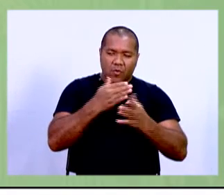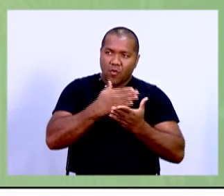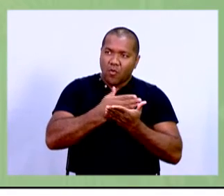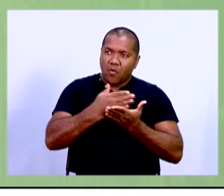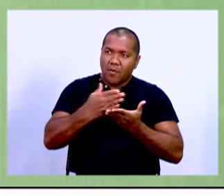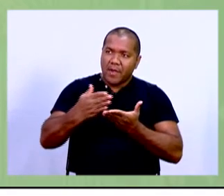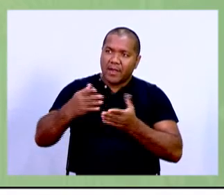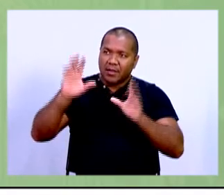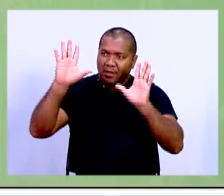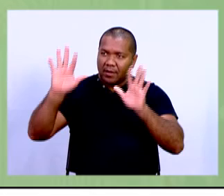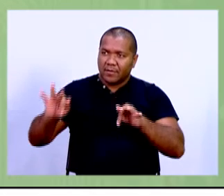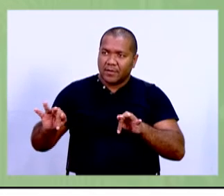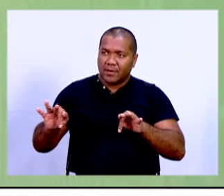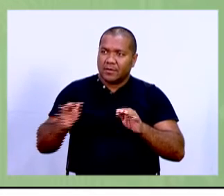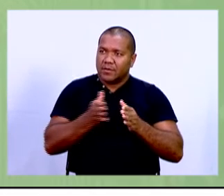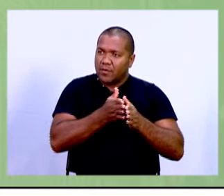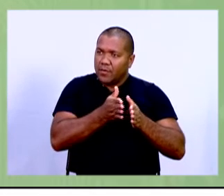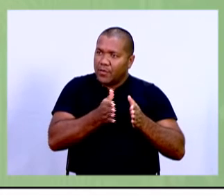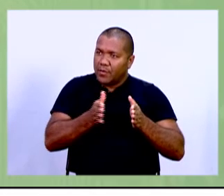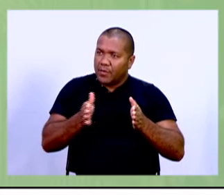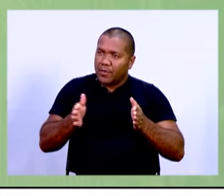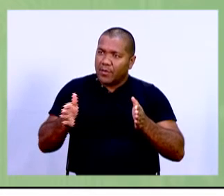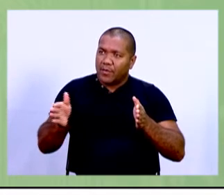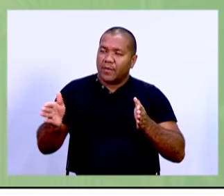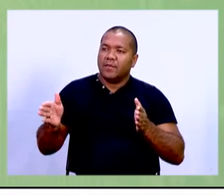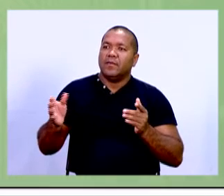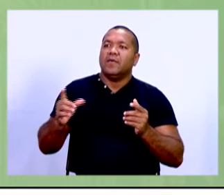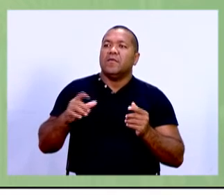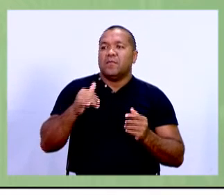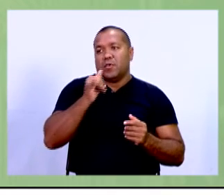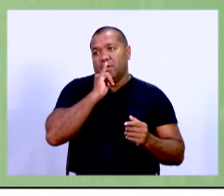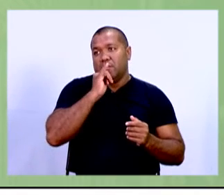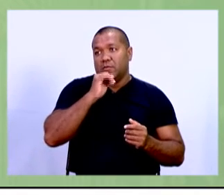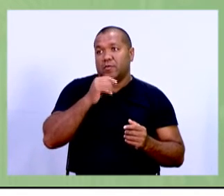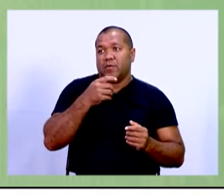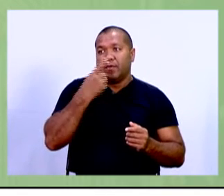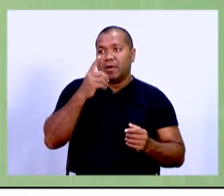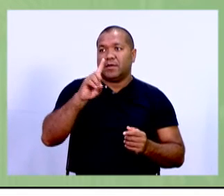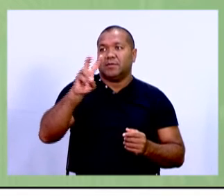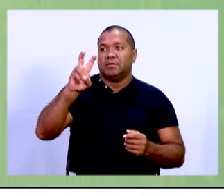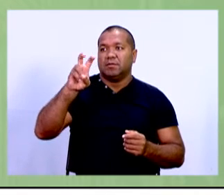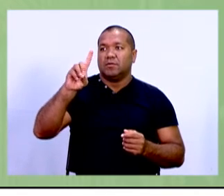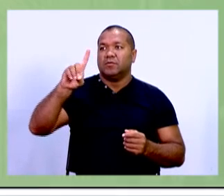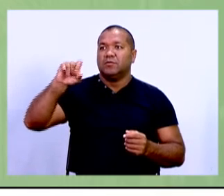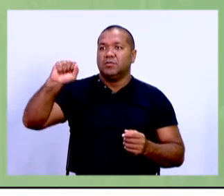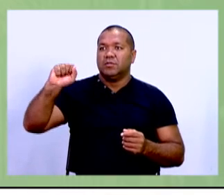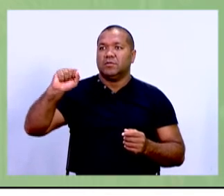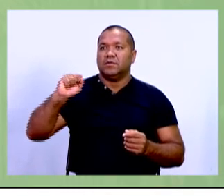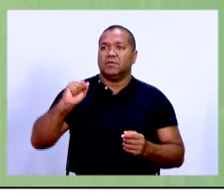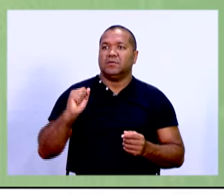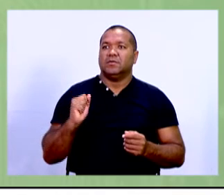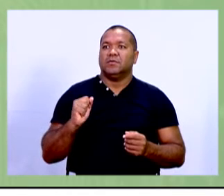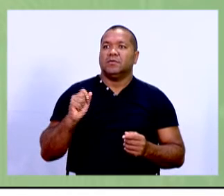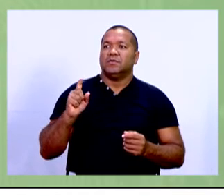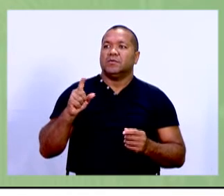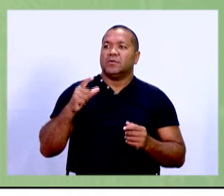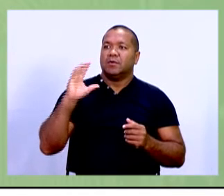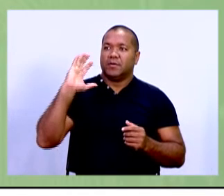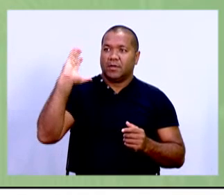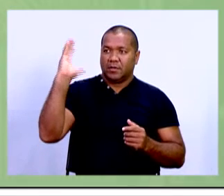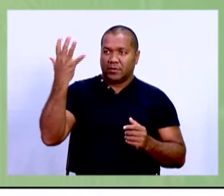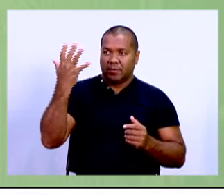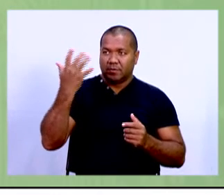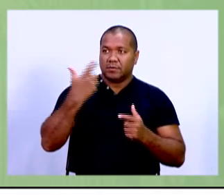vai terminar. Vamos dizer que em 5 dias, em 5 dias, nós resolvemos